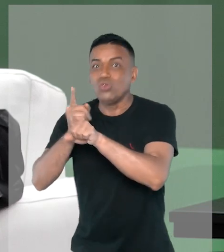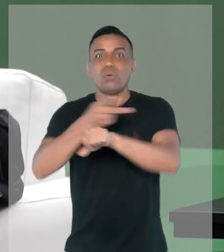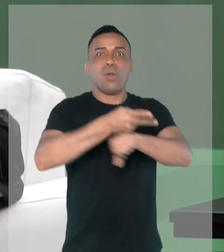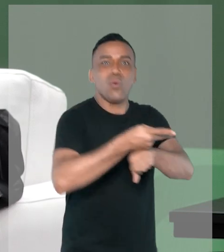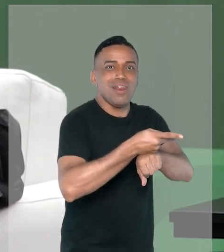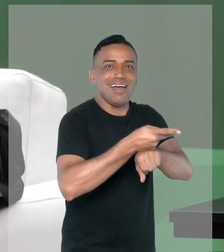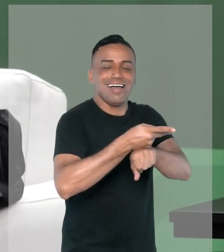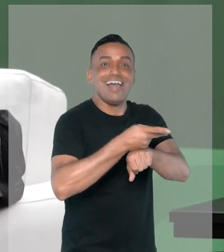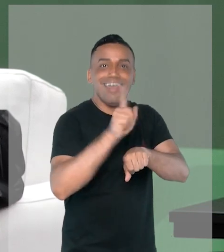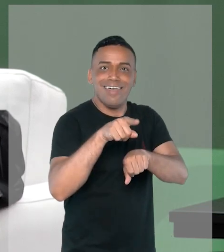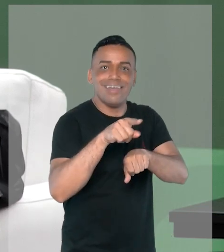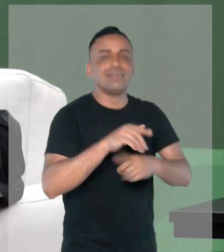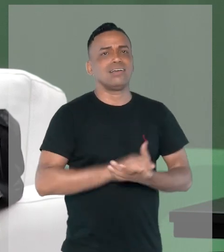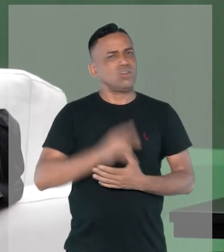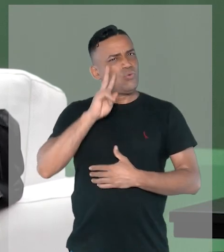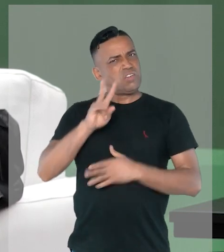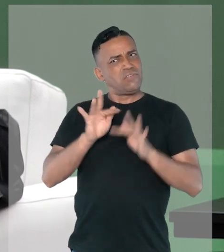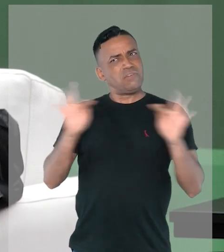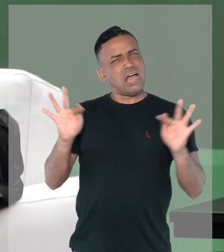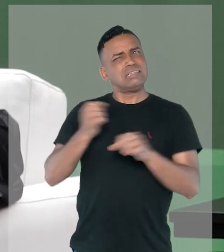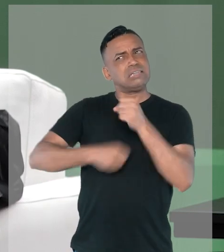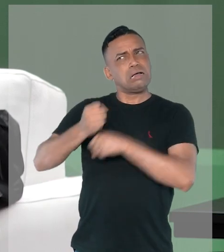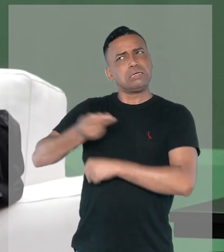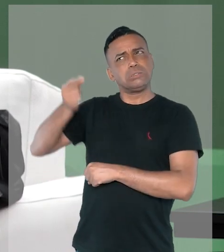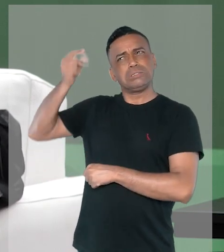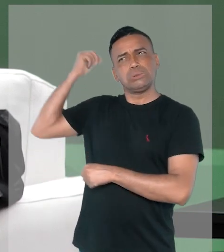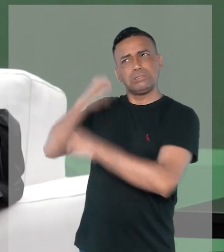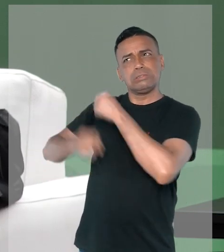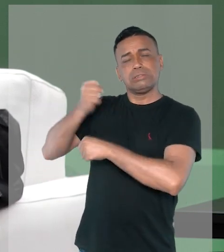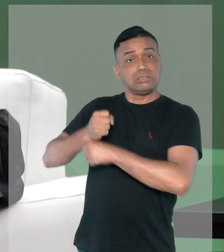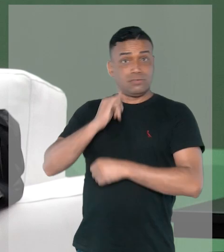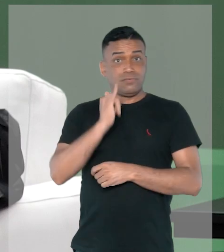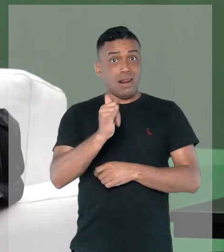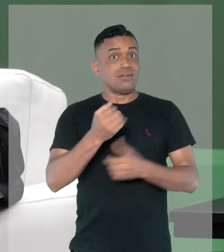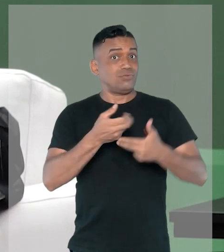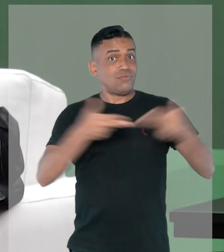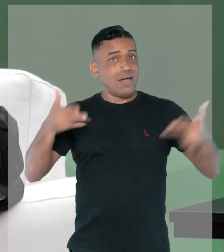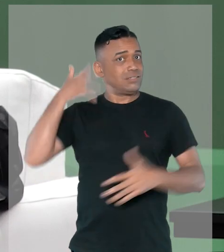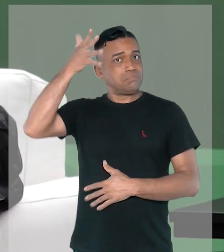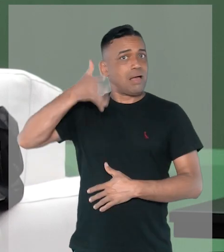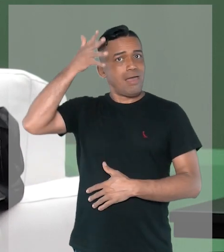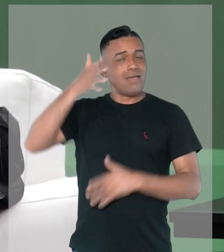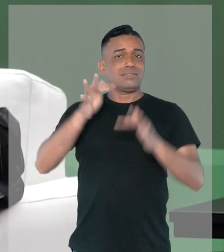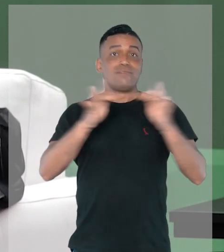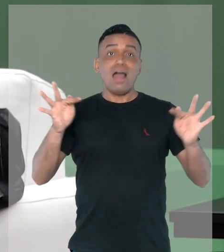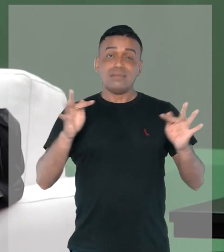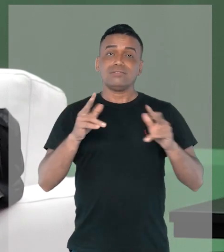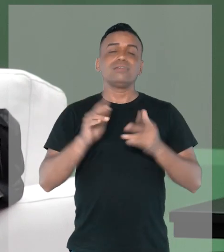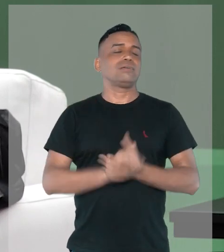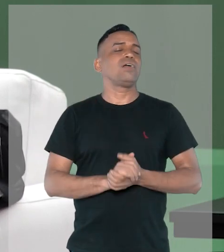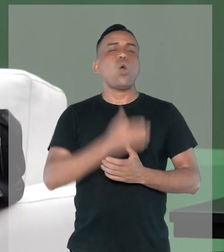procura. Quando eu ouvi a primeira vez, faz muitos anos atrás, e eu tenho falado em várias palestras sobre essa frase,